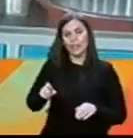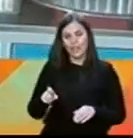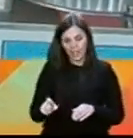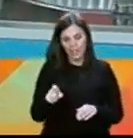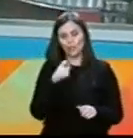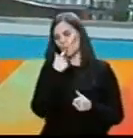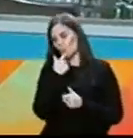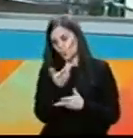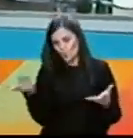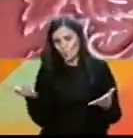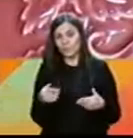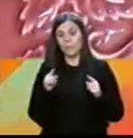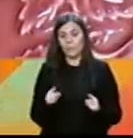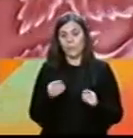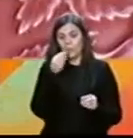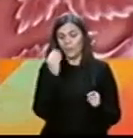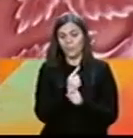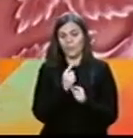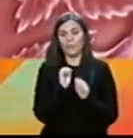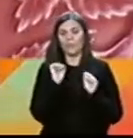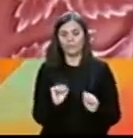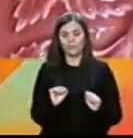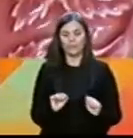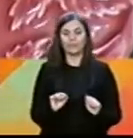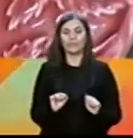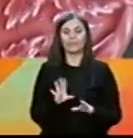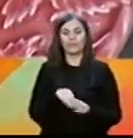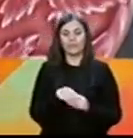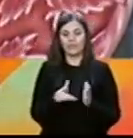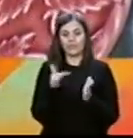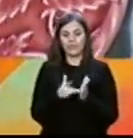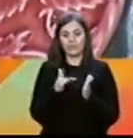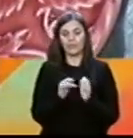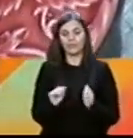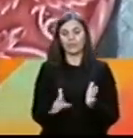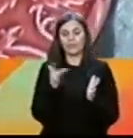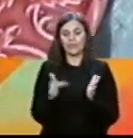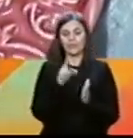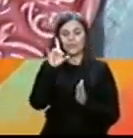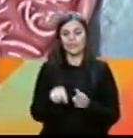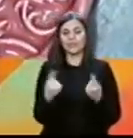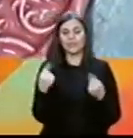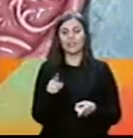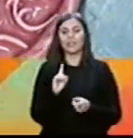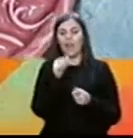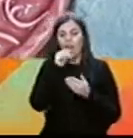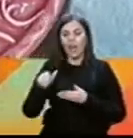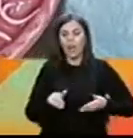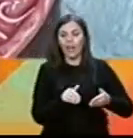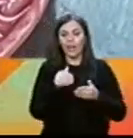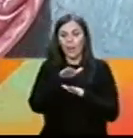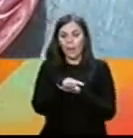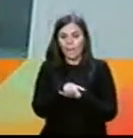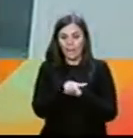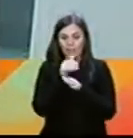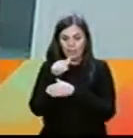moluscos. E esta receita é uma das receitas que está aí no livro. O livro tem também receitas de rio, de peixe de rio.